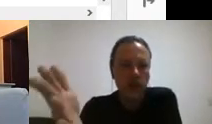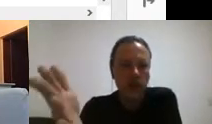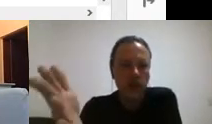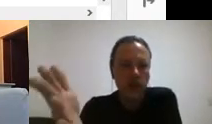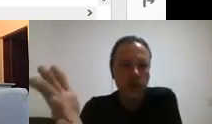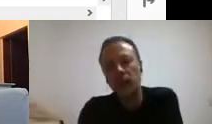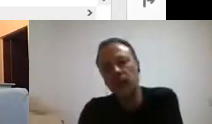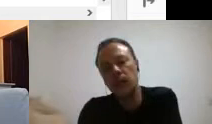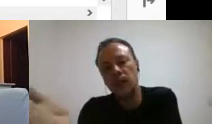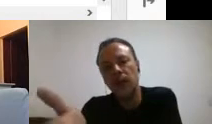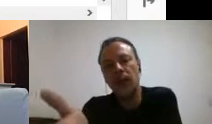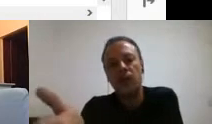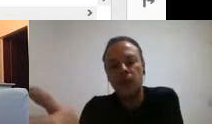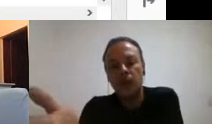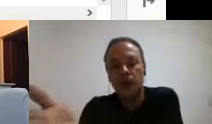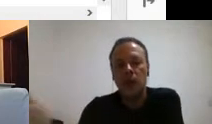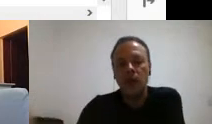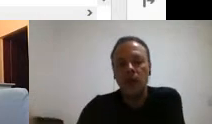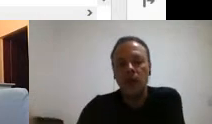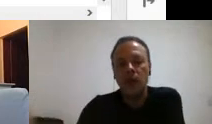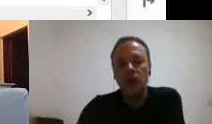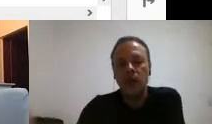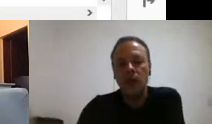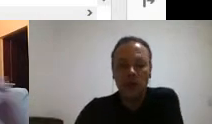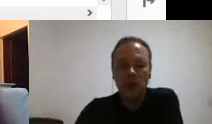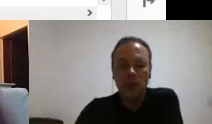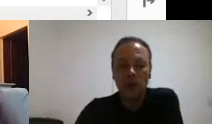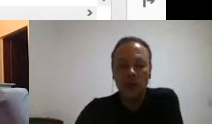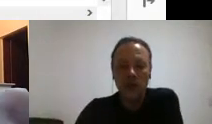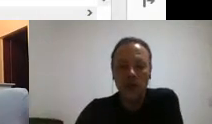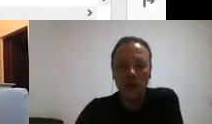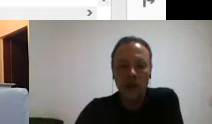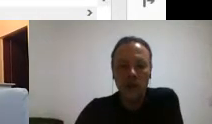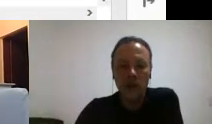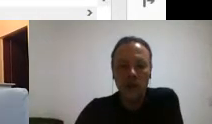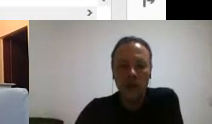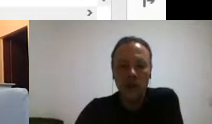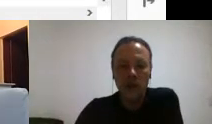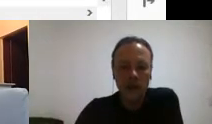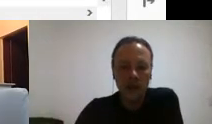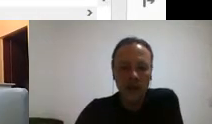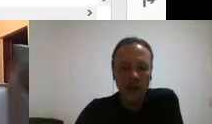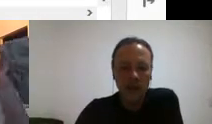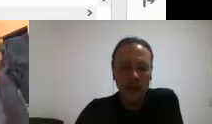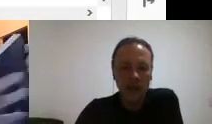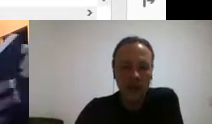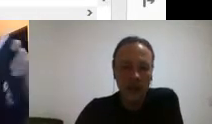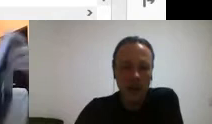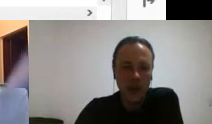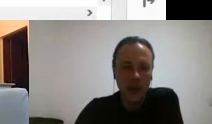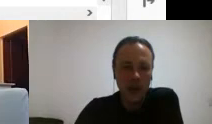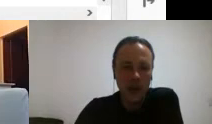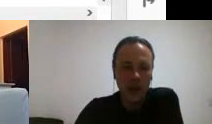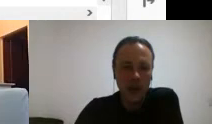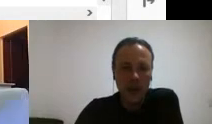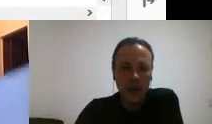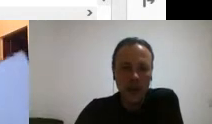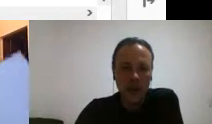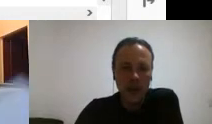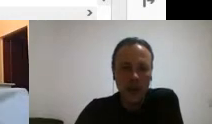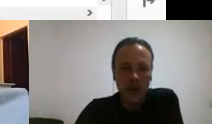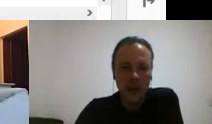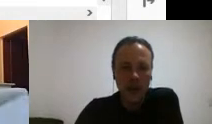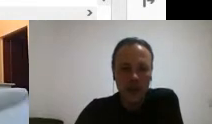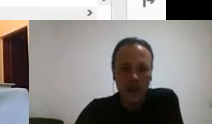em cima da atividade que a gente fez. Então, a ideia é que a gente consiga desenvolver uma atividade